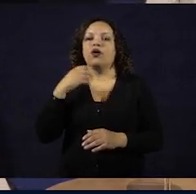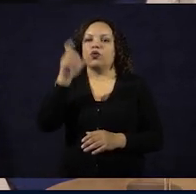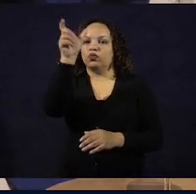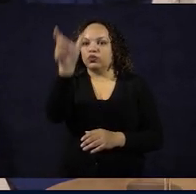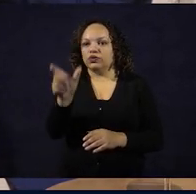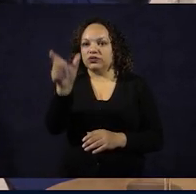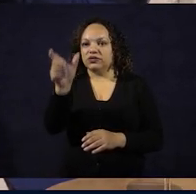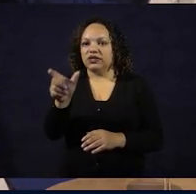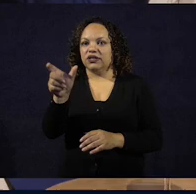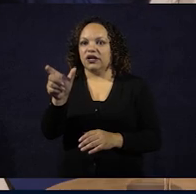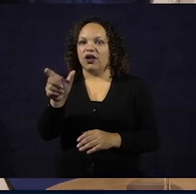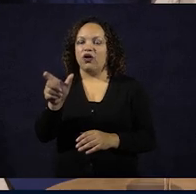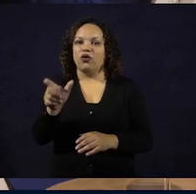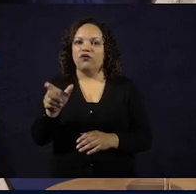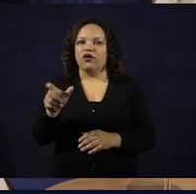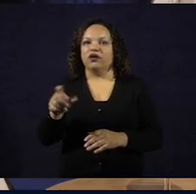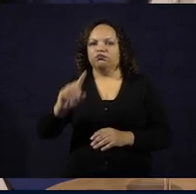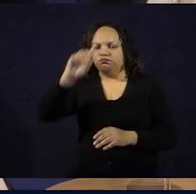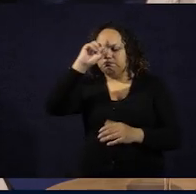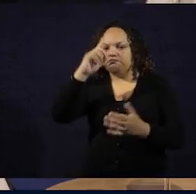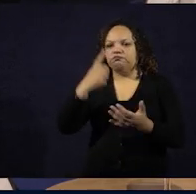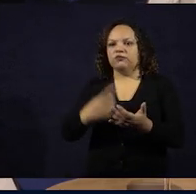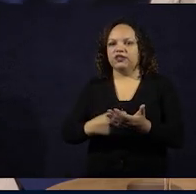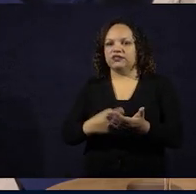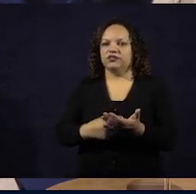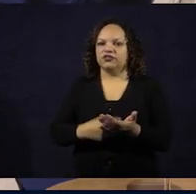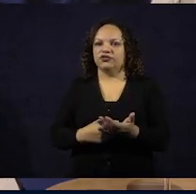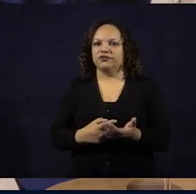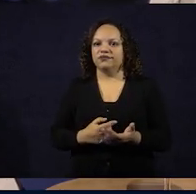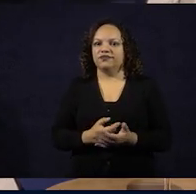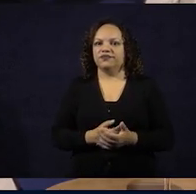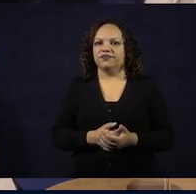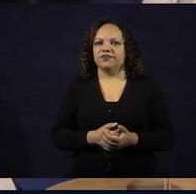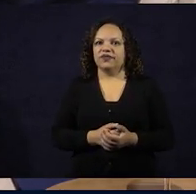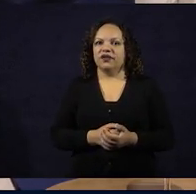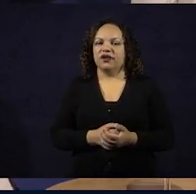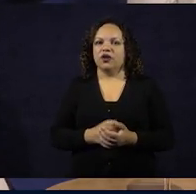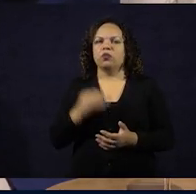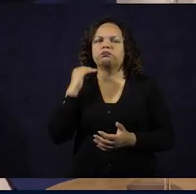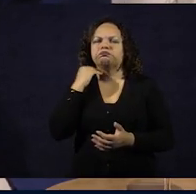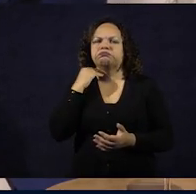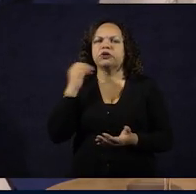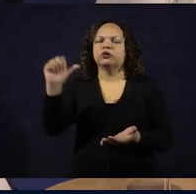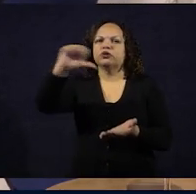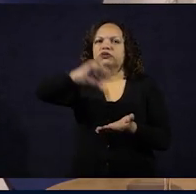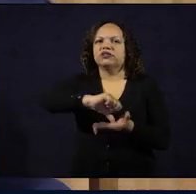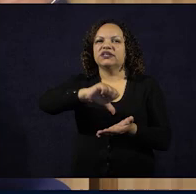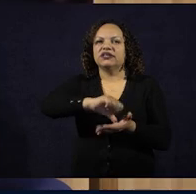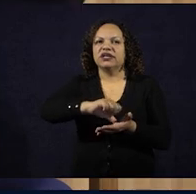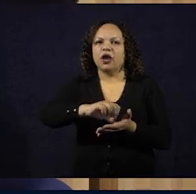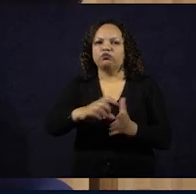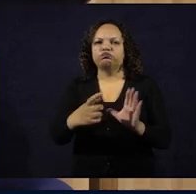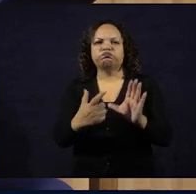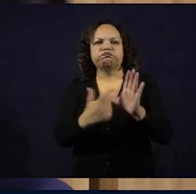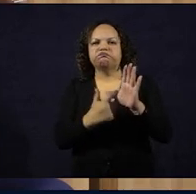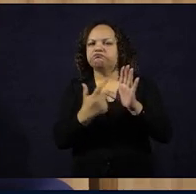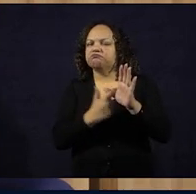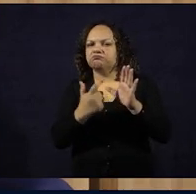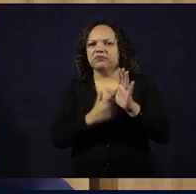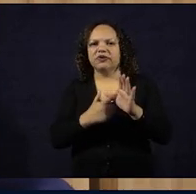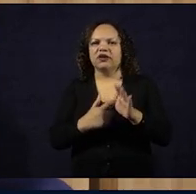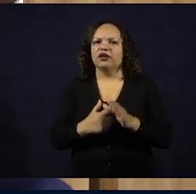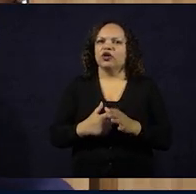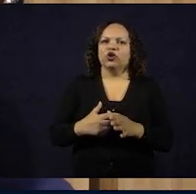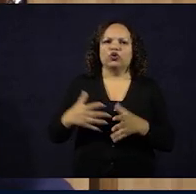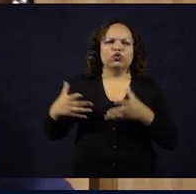independente qualificado Tecnicamente profissional aliás há muitos anos que o banco central no Brasil é independente né atravessou basicamente todos